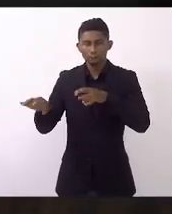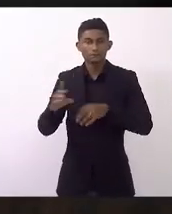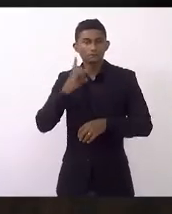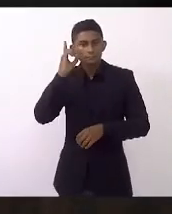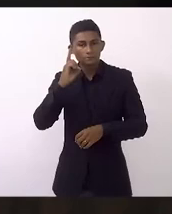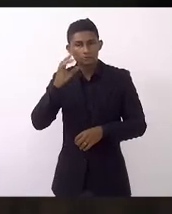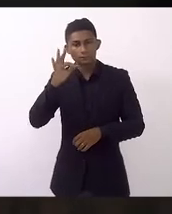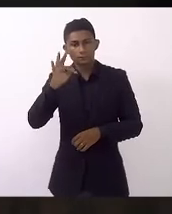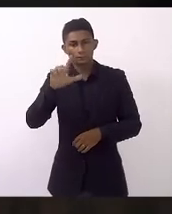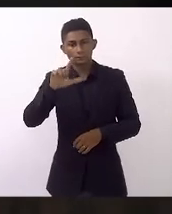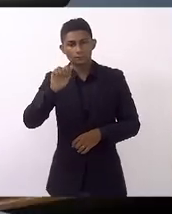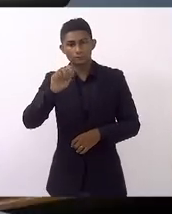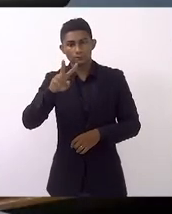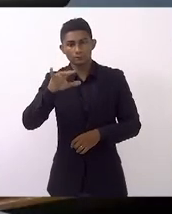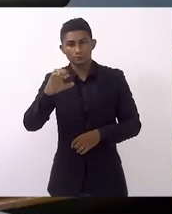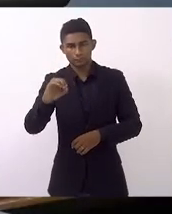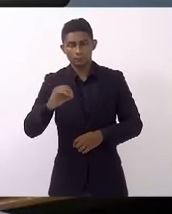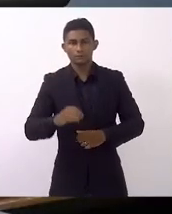Serafini.